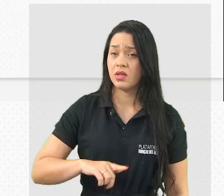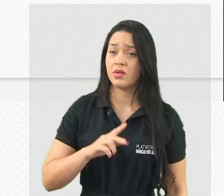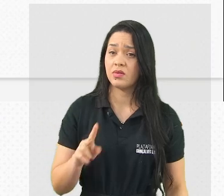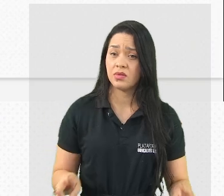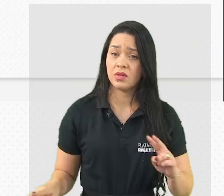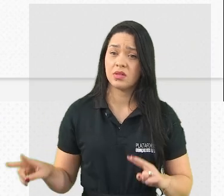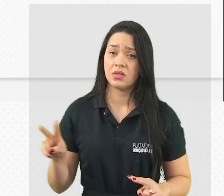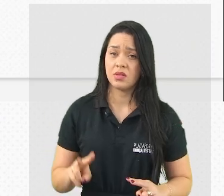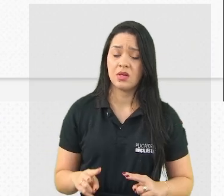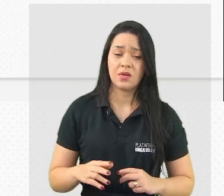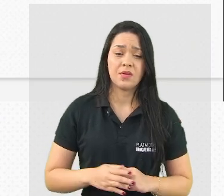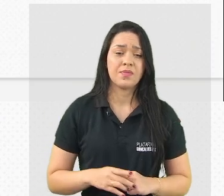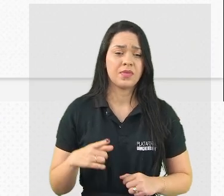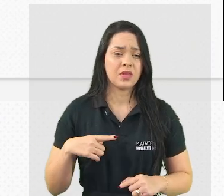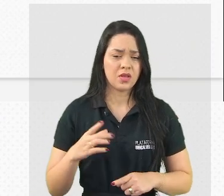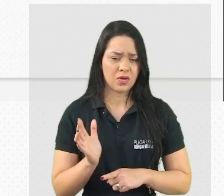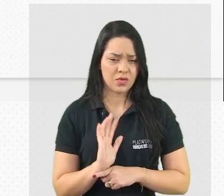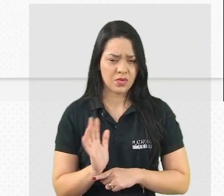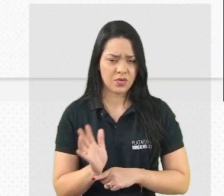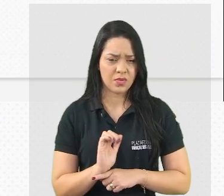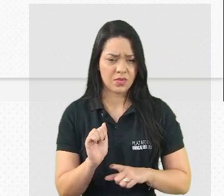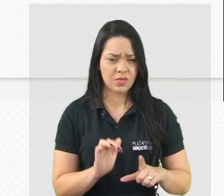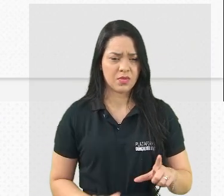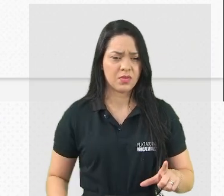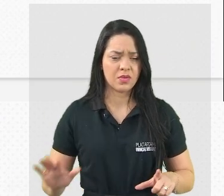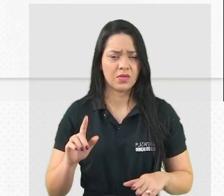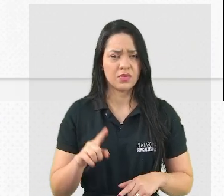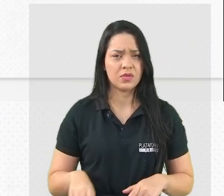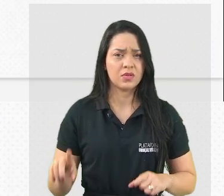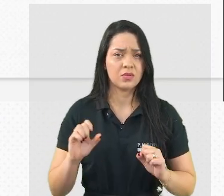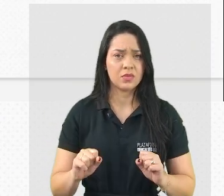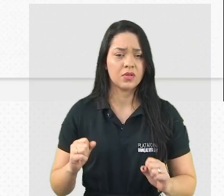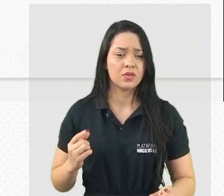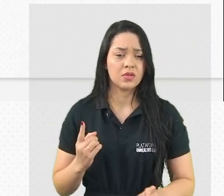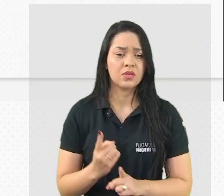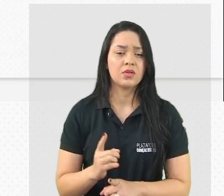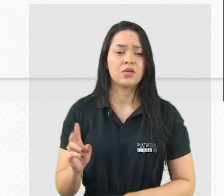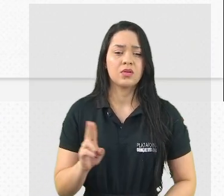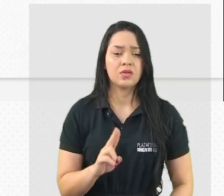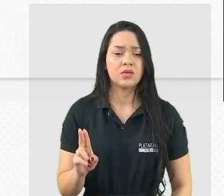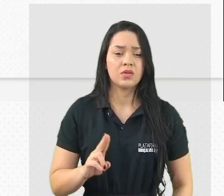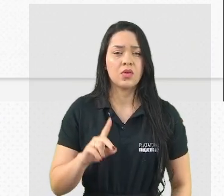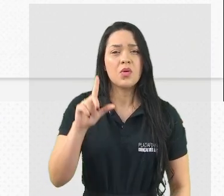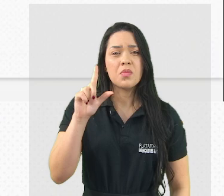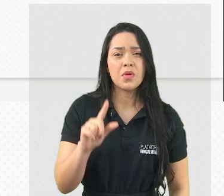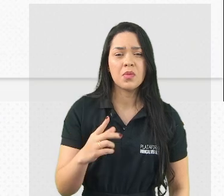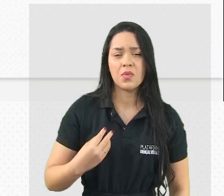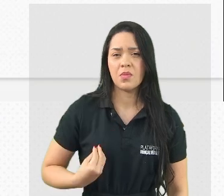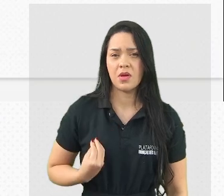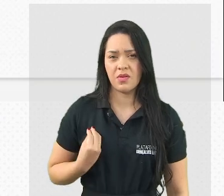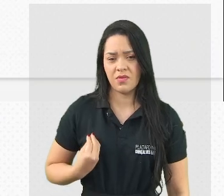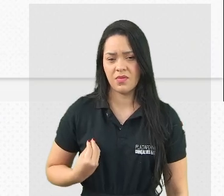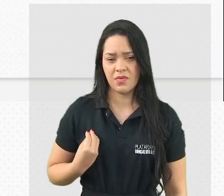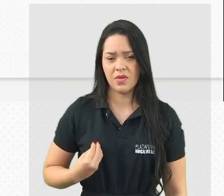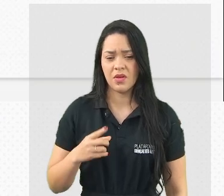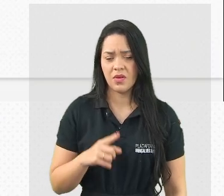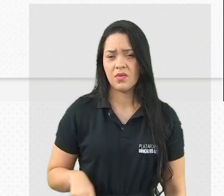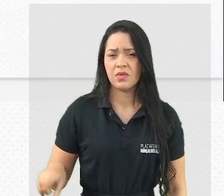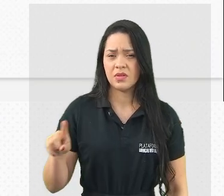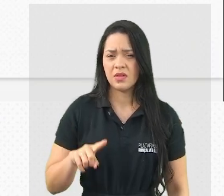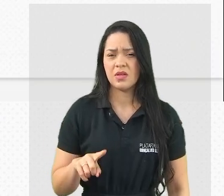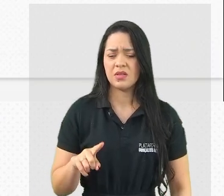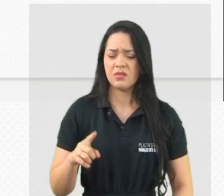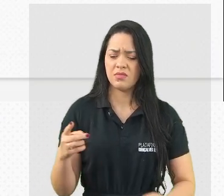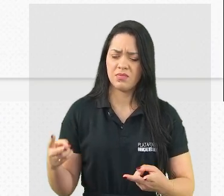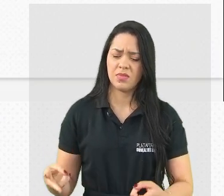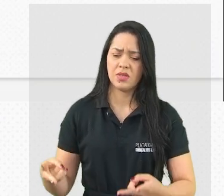visualizar. Existe um filme numa plataforma que vocês podem assistir, chama-se O Mínimo para Viver. Vocês irão lá